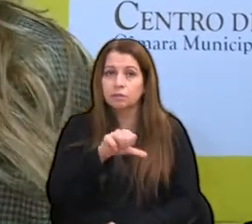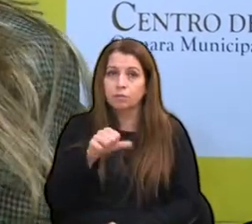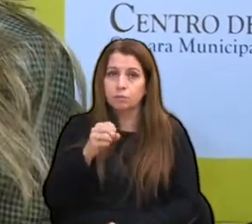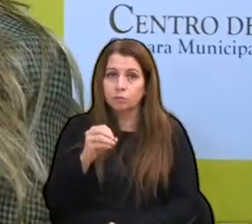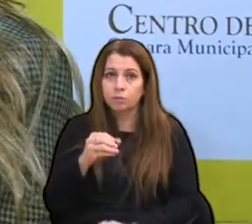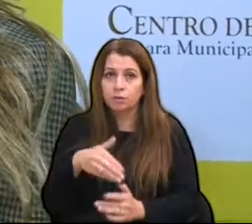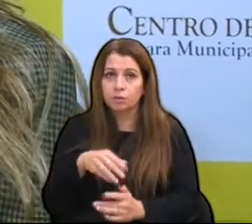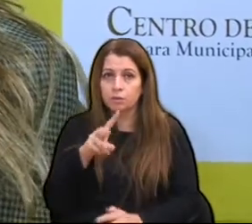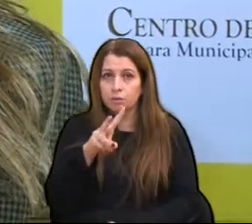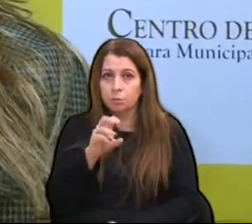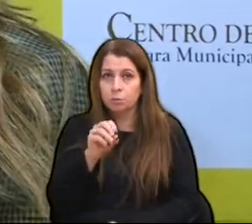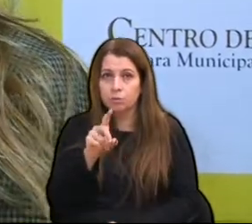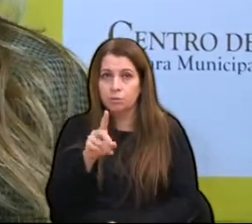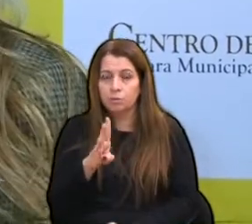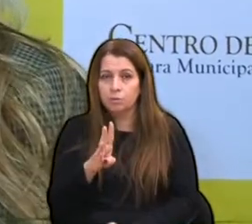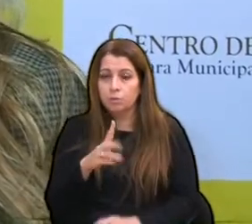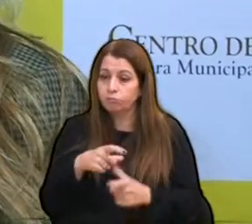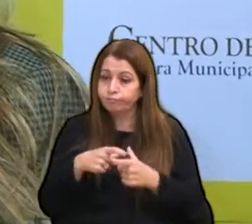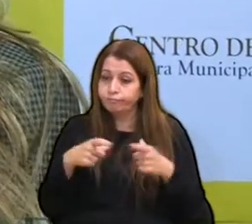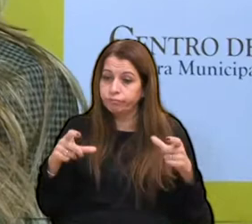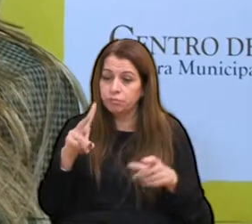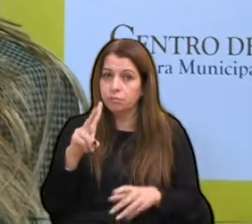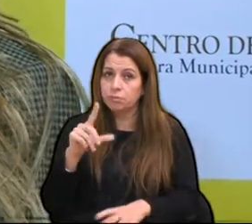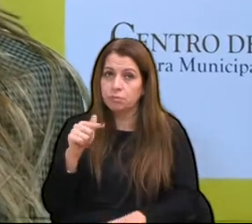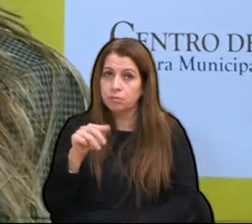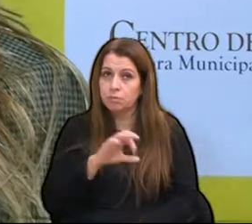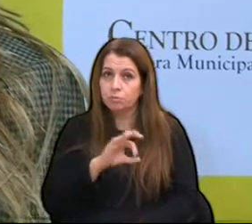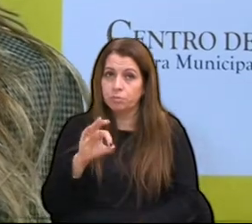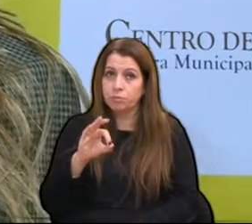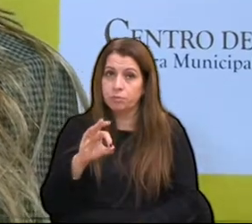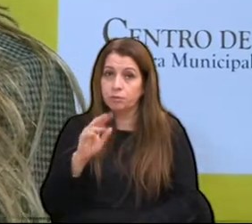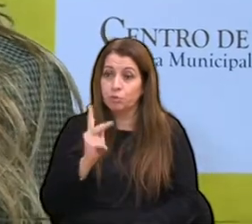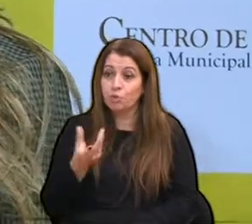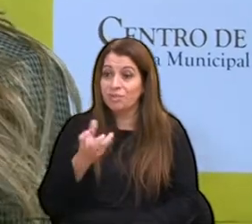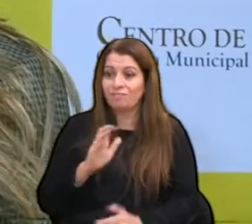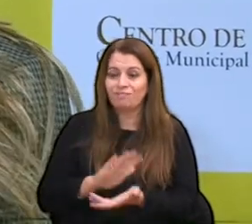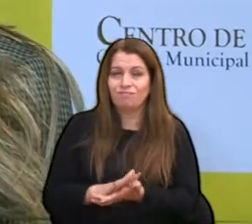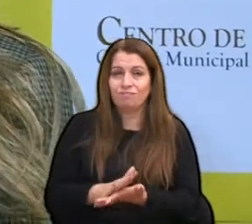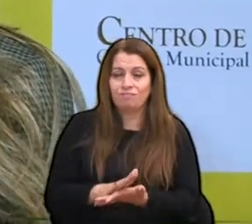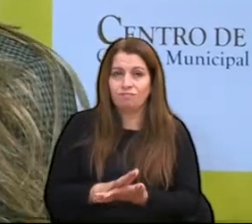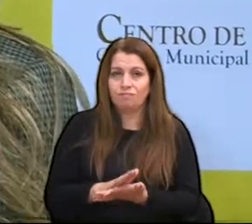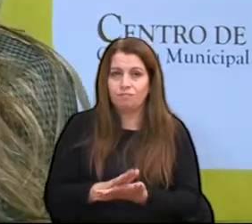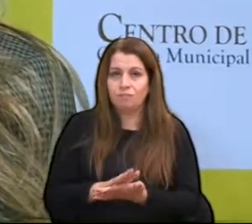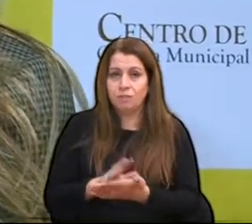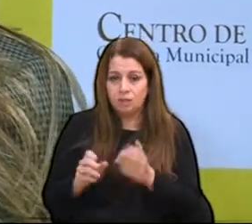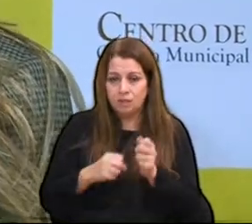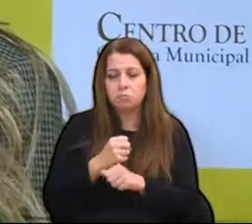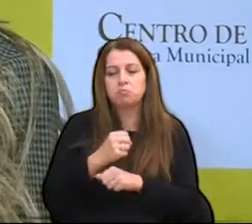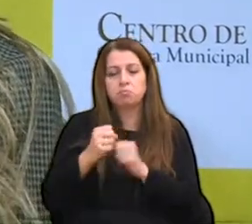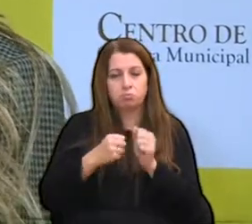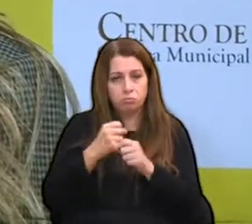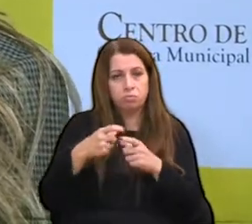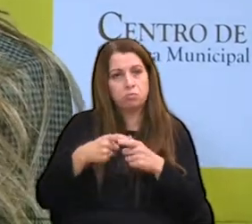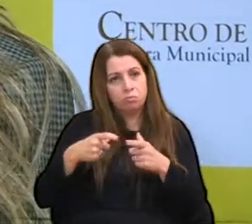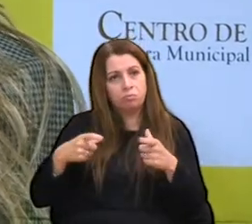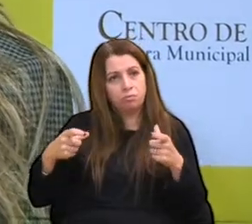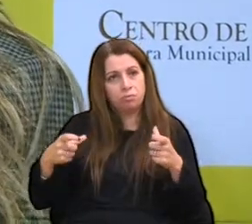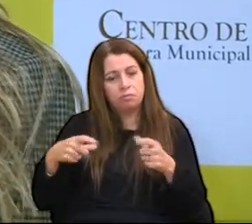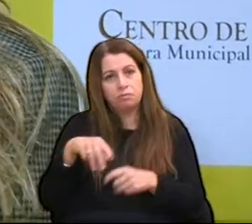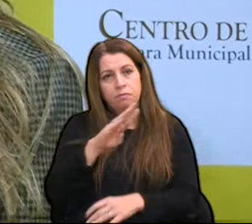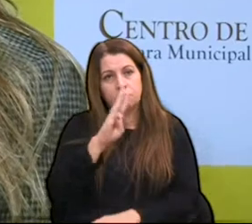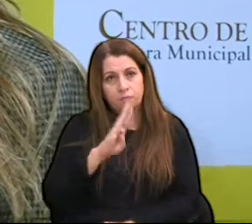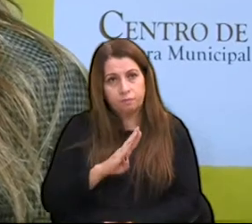1980 a 2014 cresceu 27% o suicídio. E nós temos ano a ano o crescimento dele no